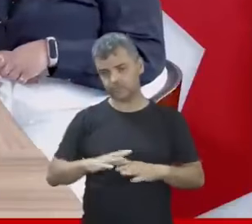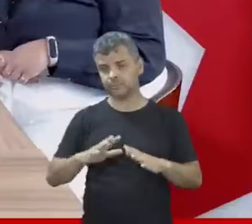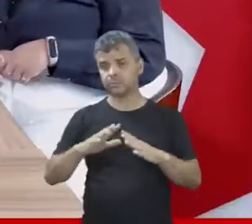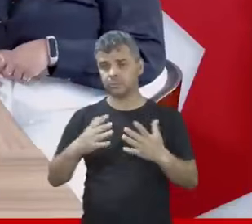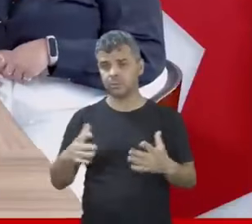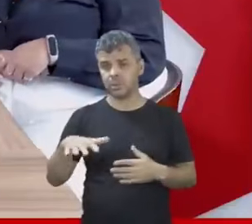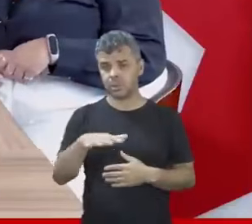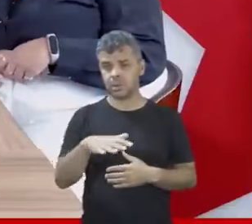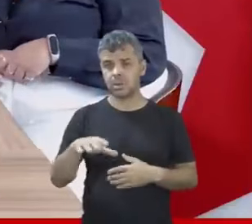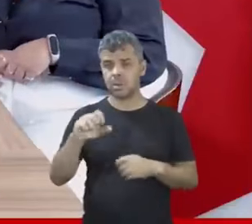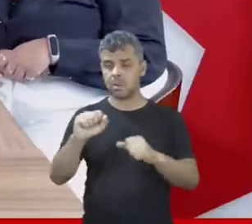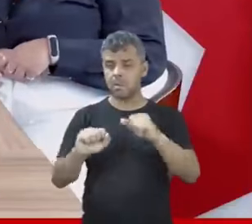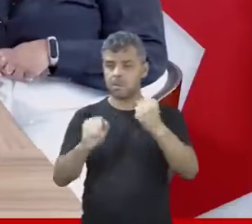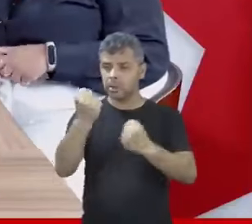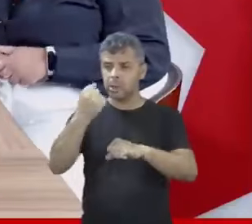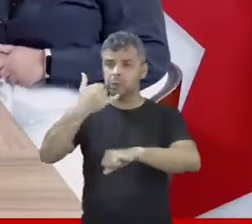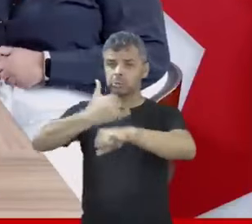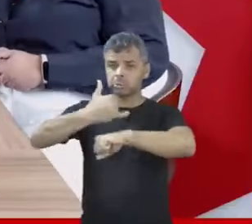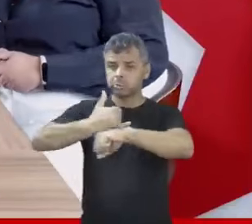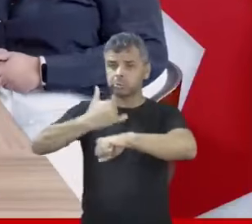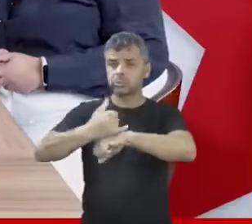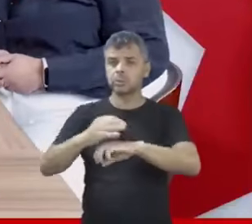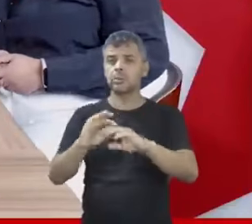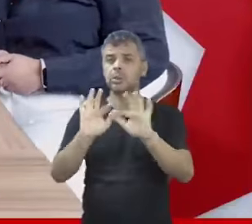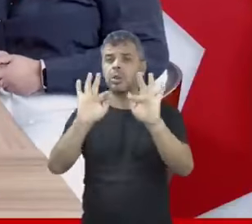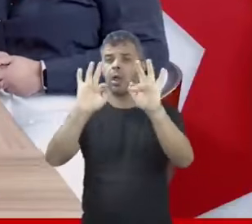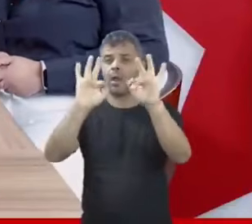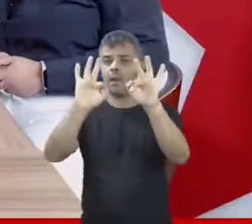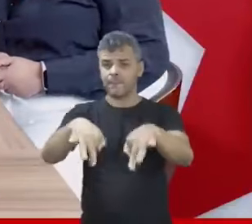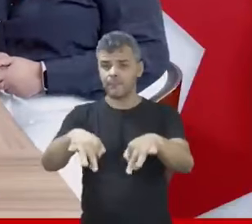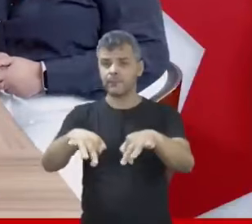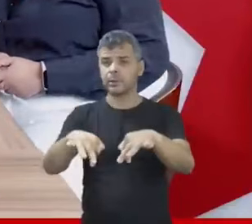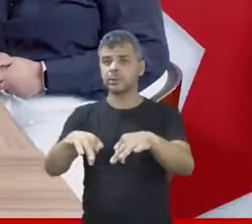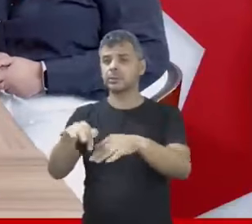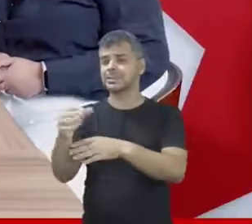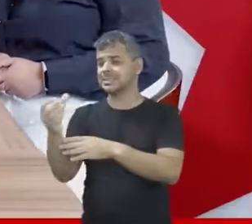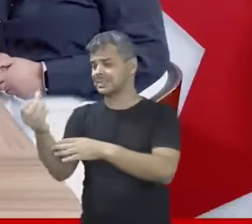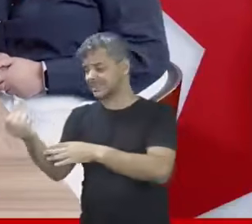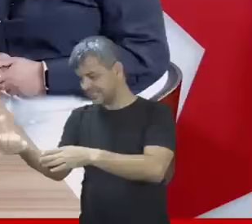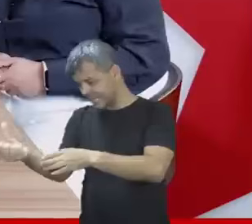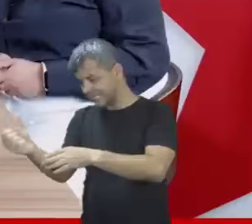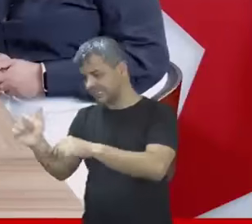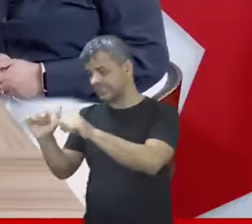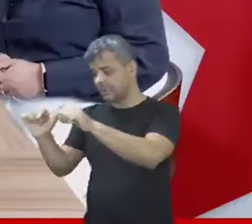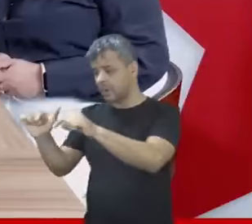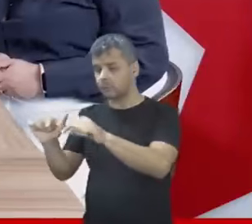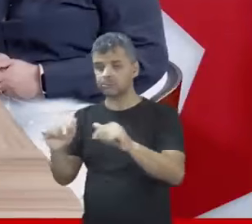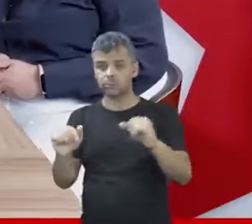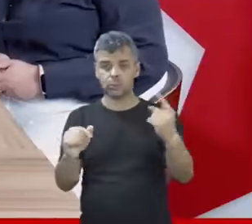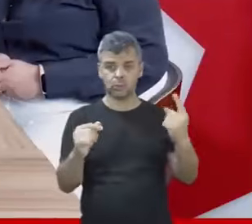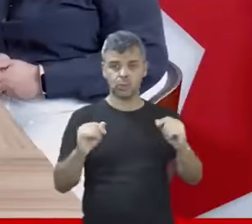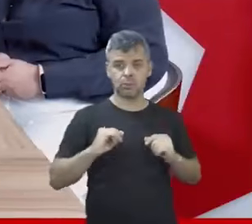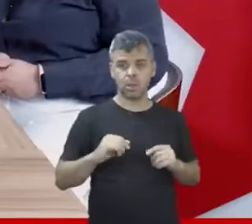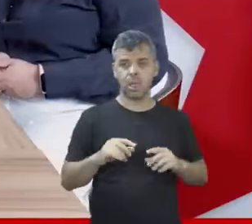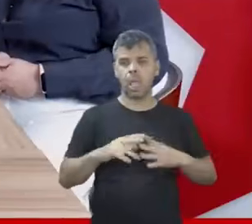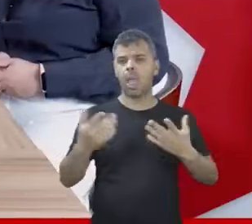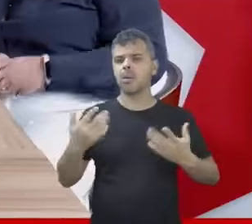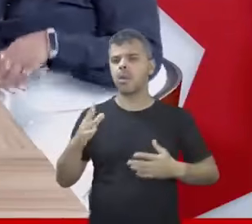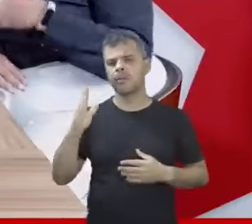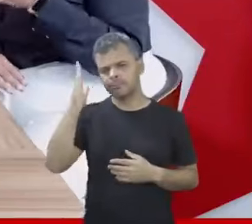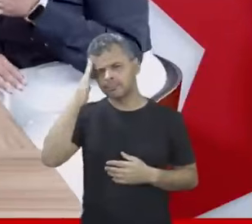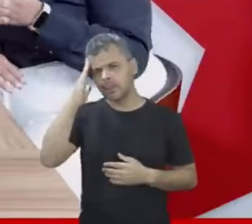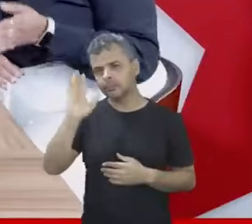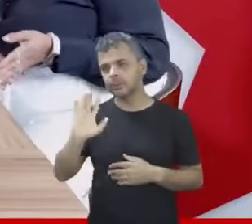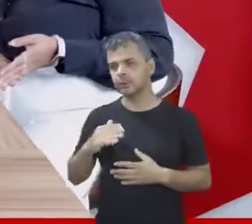Então, o setor metalúrgico é muito ativo pelo fim da escala 6x1, lutando pelo fim da escala 6x1. Alguma